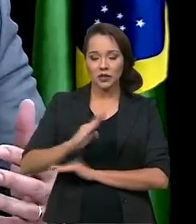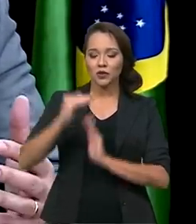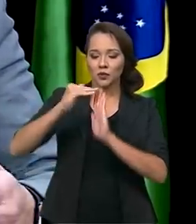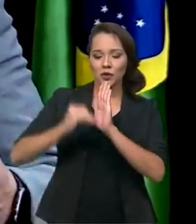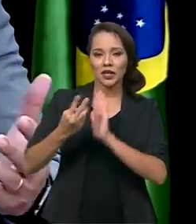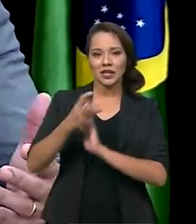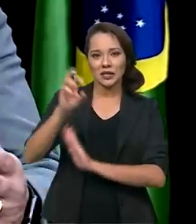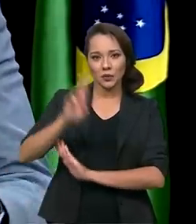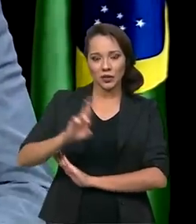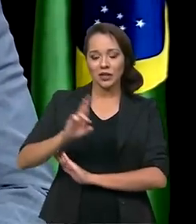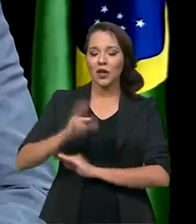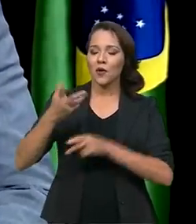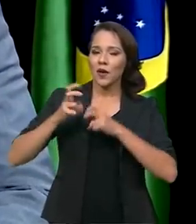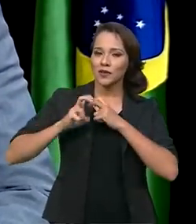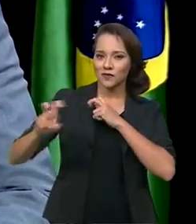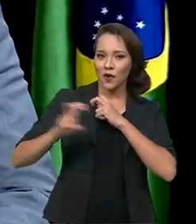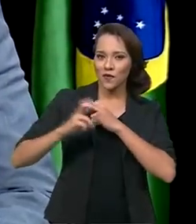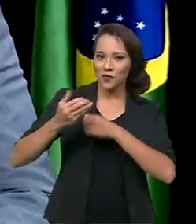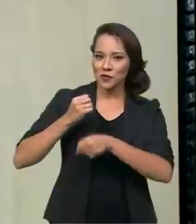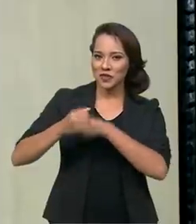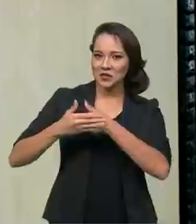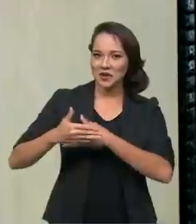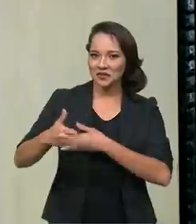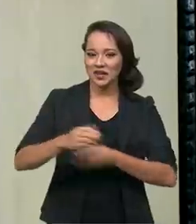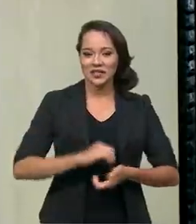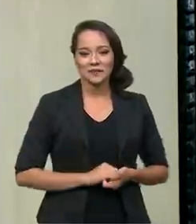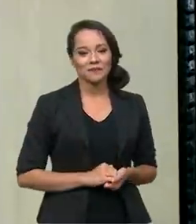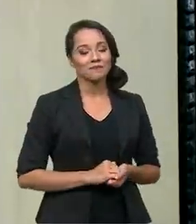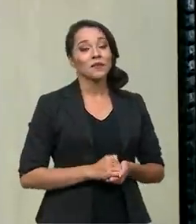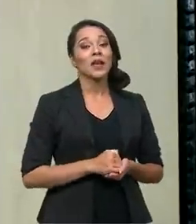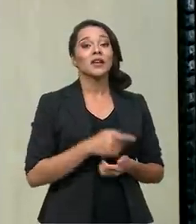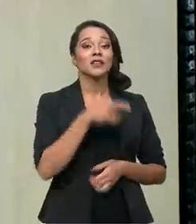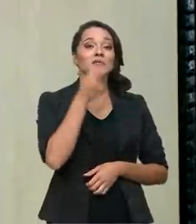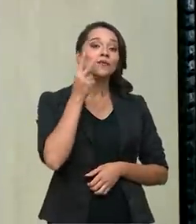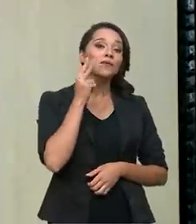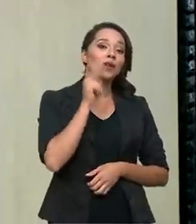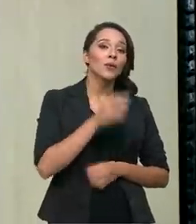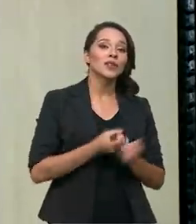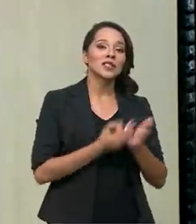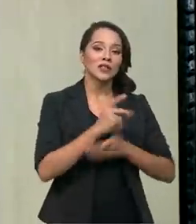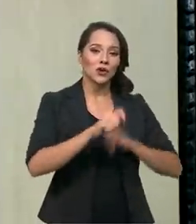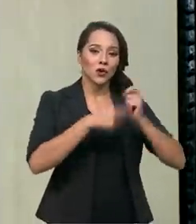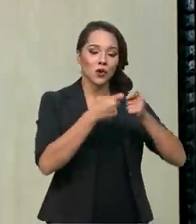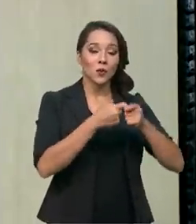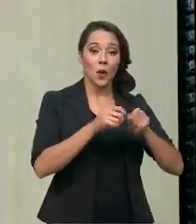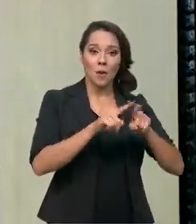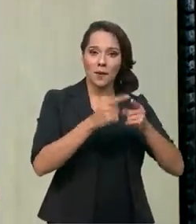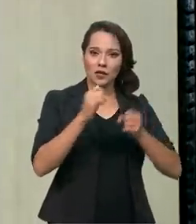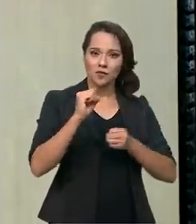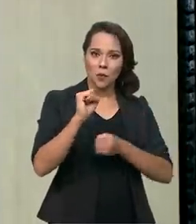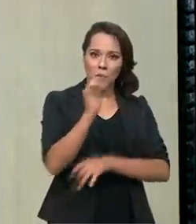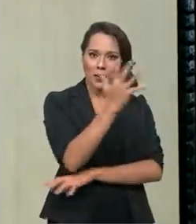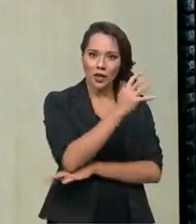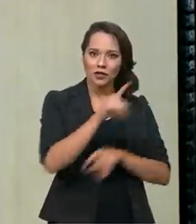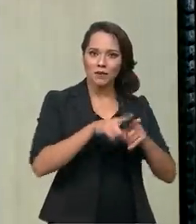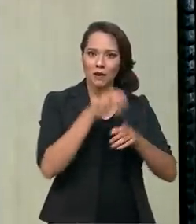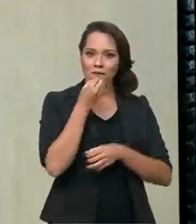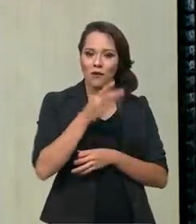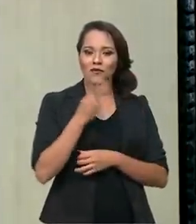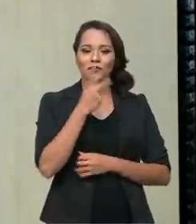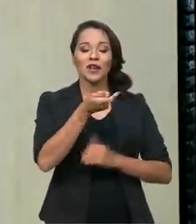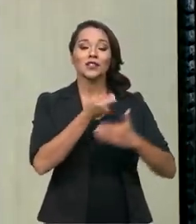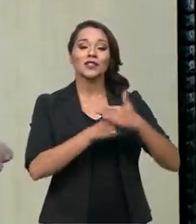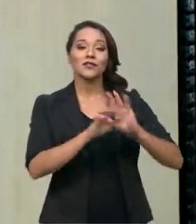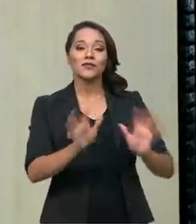oferta ferroviária que virá aí nos próximos anos. A gente fala do ganho econômico, mas o ganho para o meio ambiente é enorme também se a gente falar